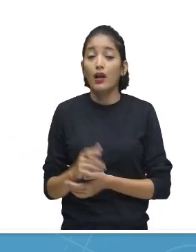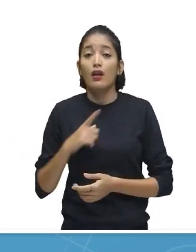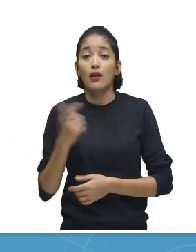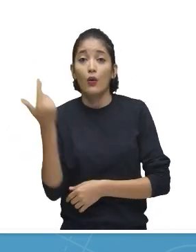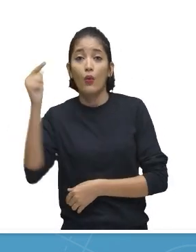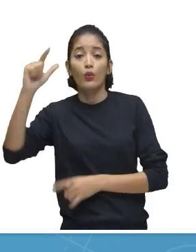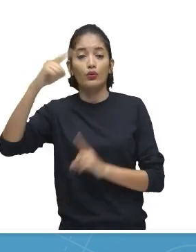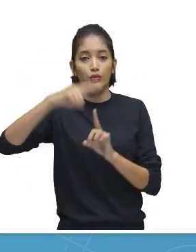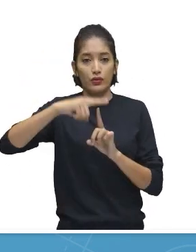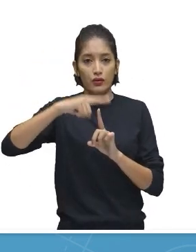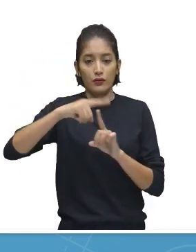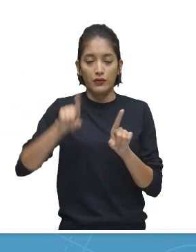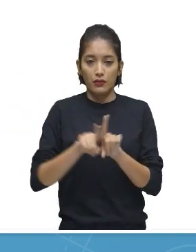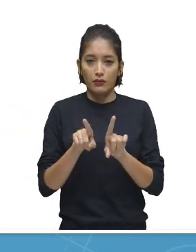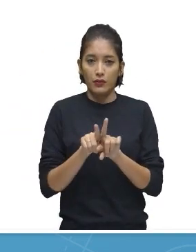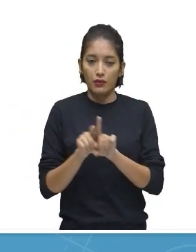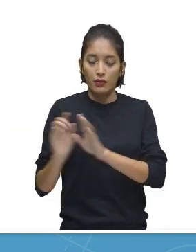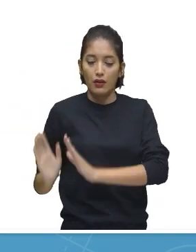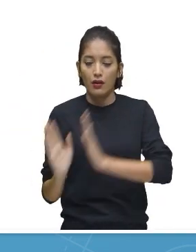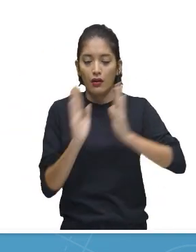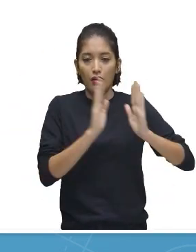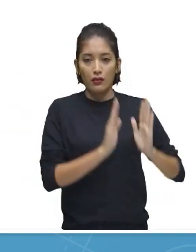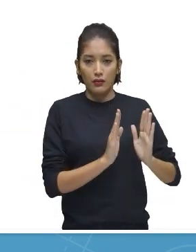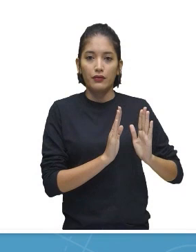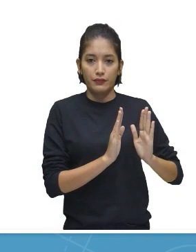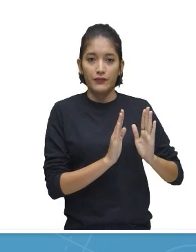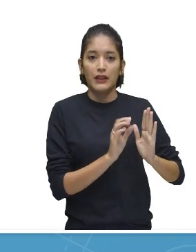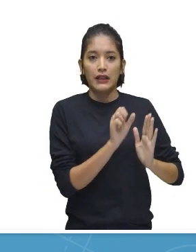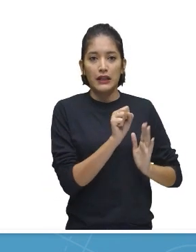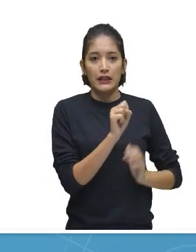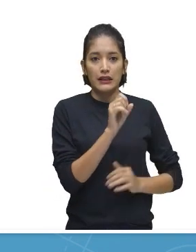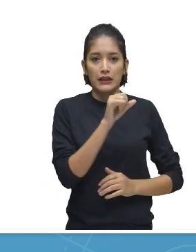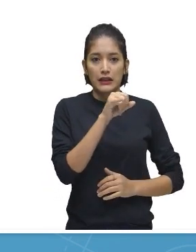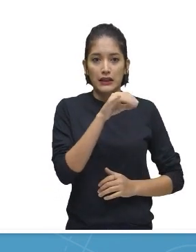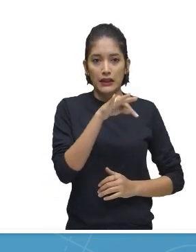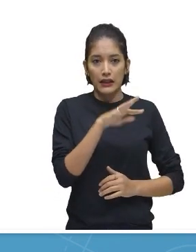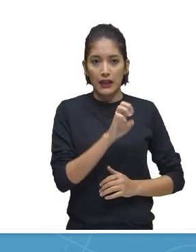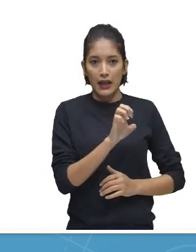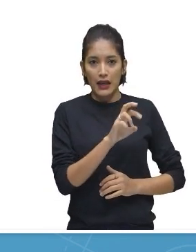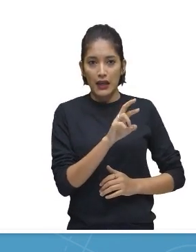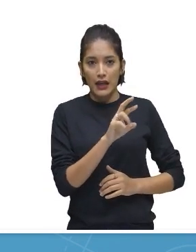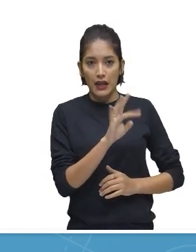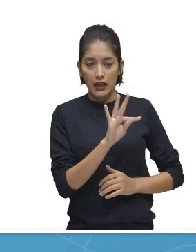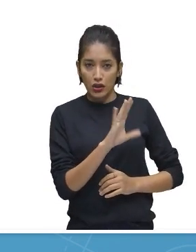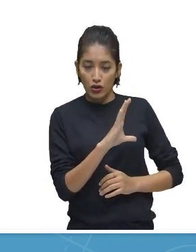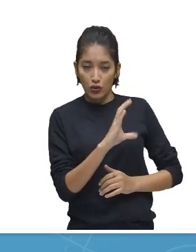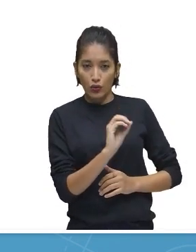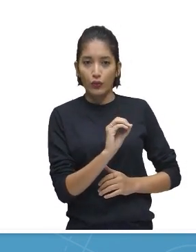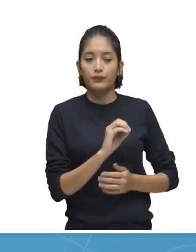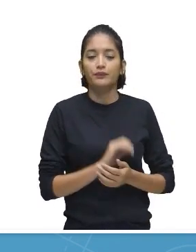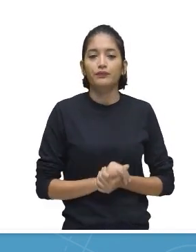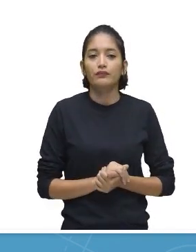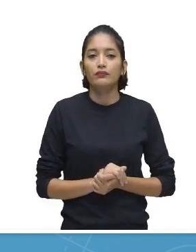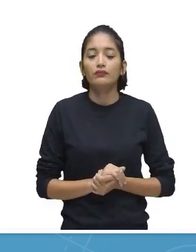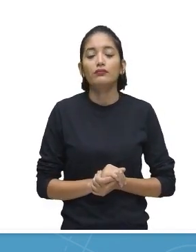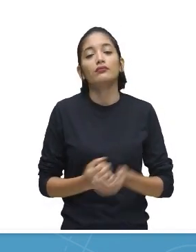cubismo, outra fase que é chamada de sintético. Qual é o cubismo sintético? Ele aconteceu